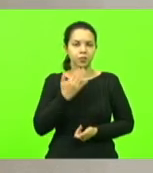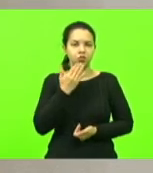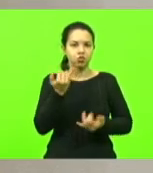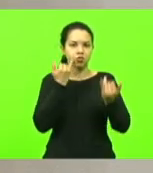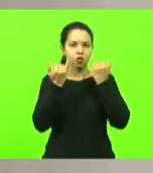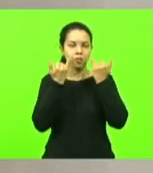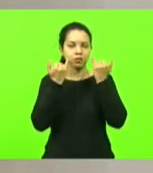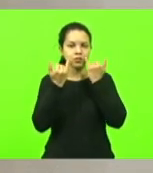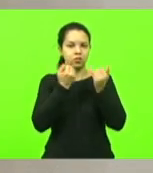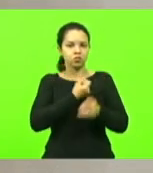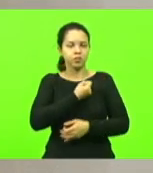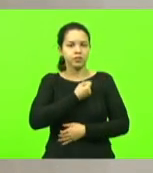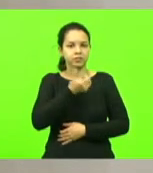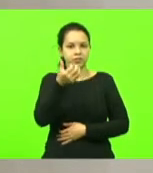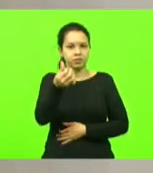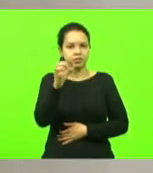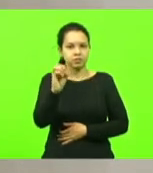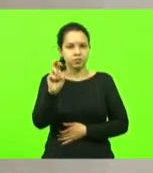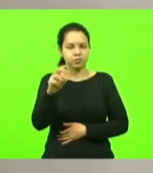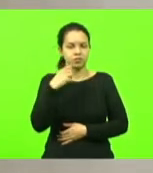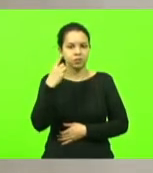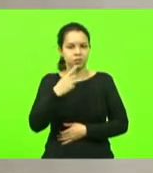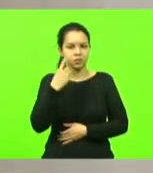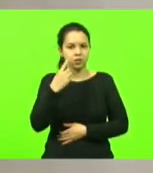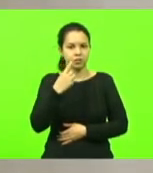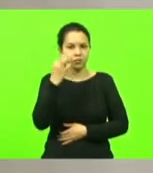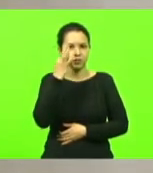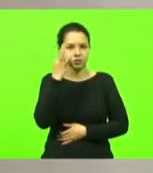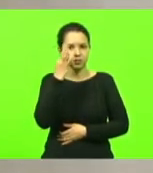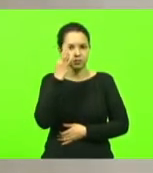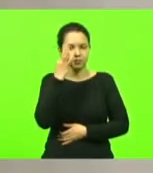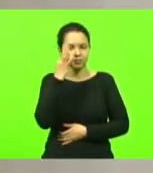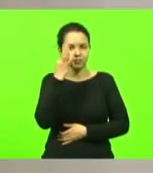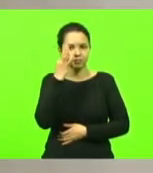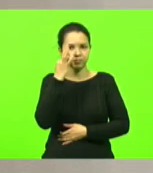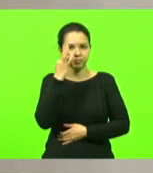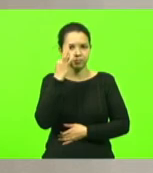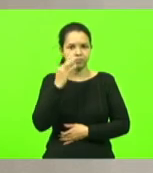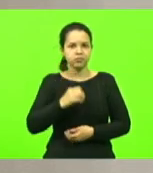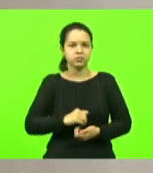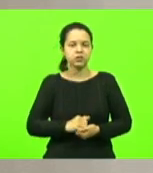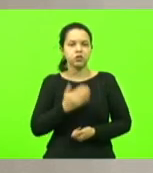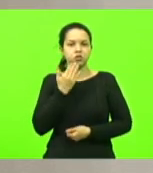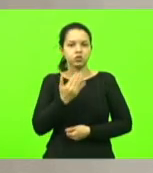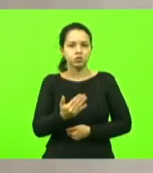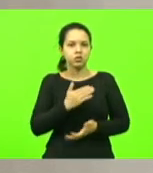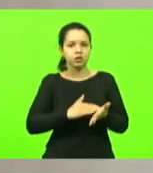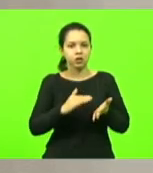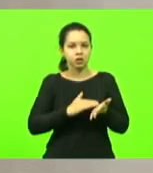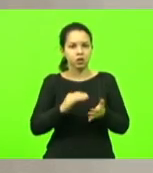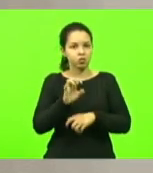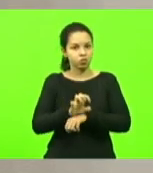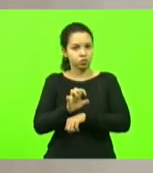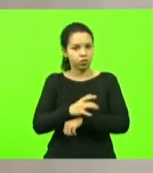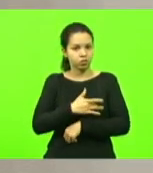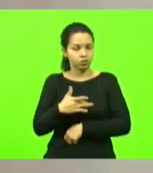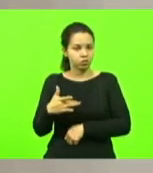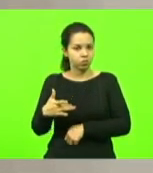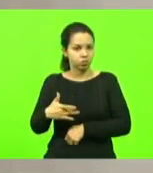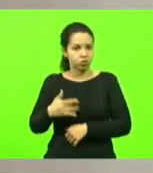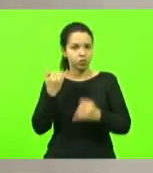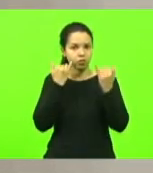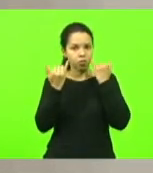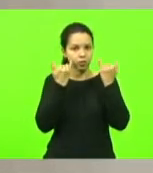Pedido de informação número 605, deputado Fernando Krelling, solicitando ao secretário de Estado da Saúde